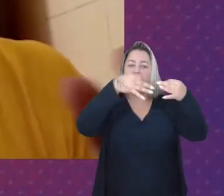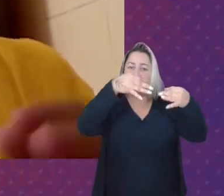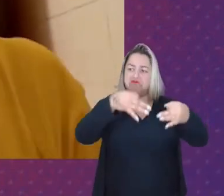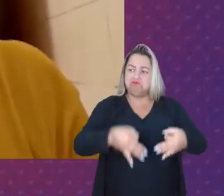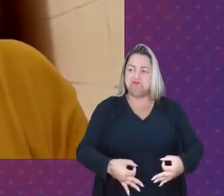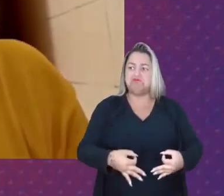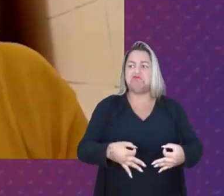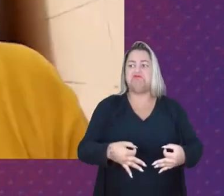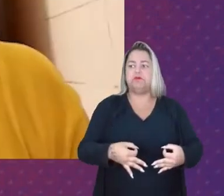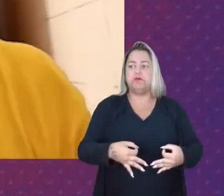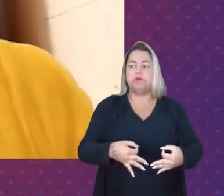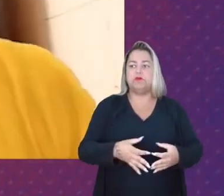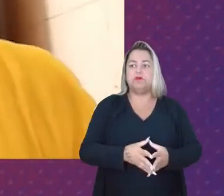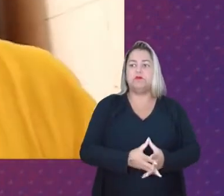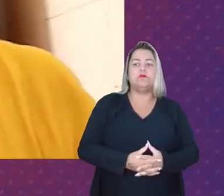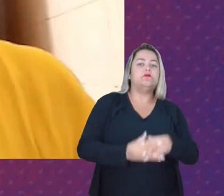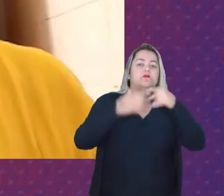eles